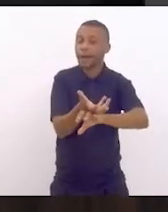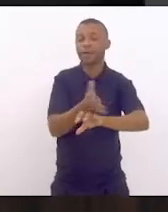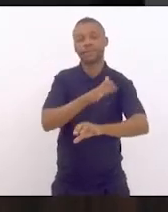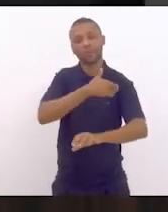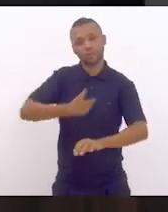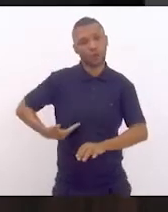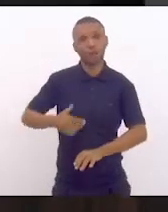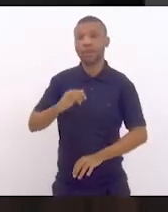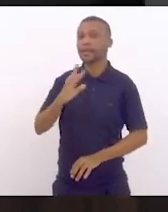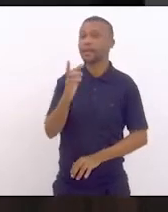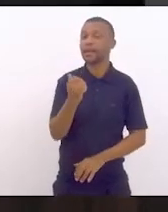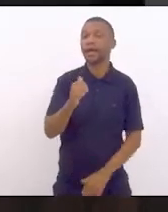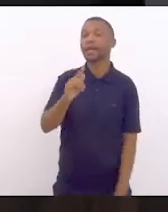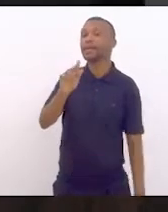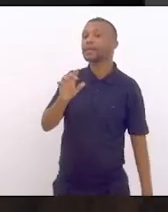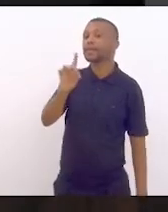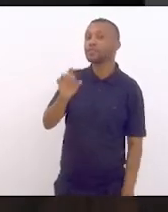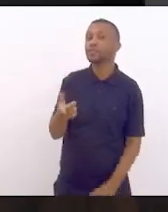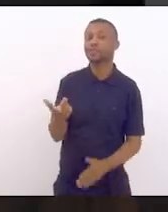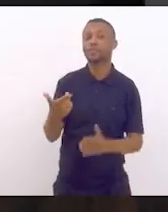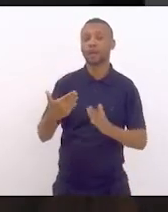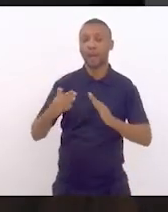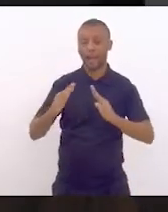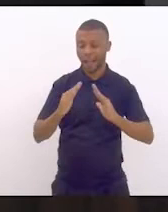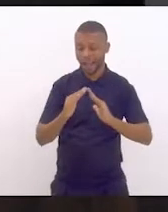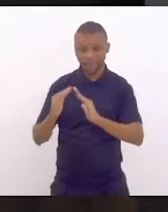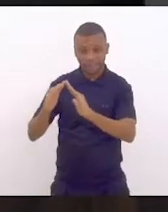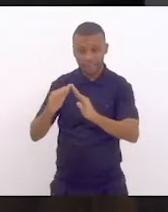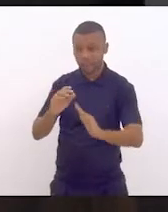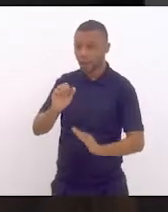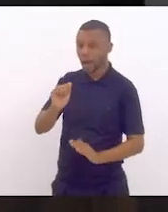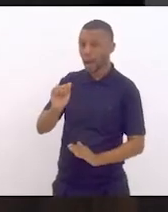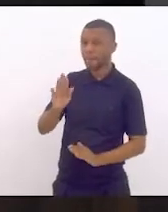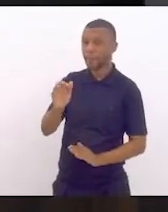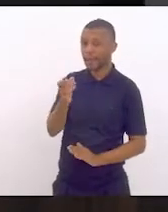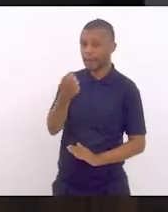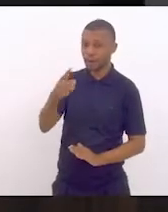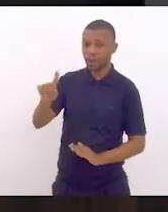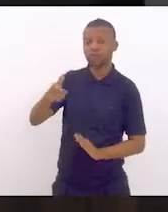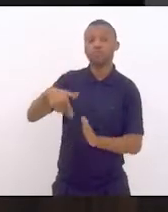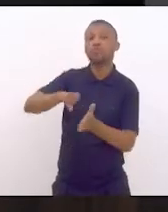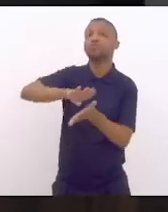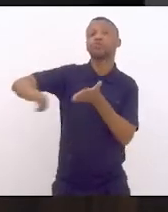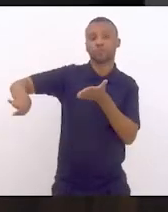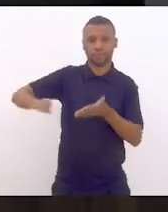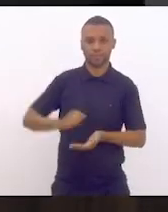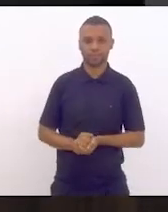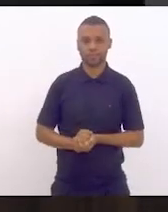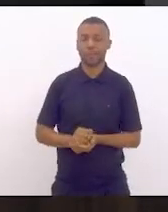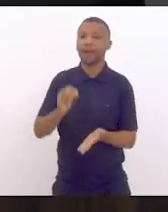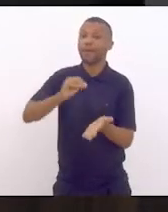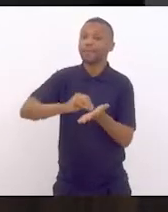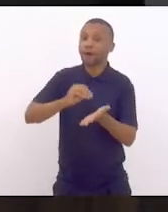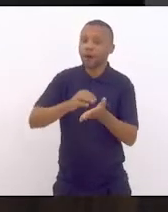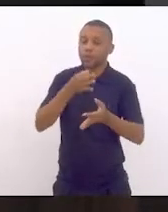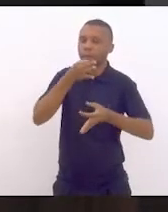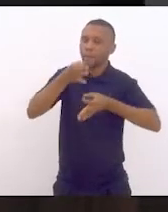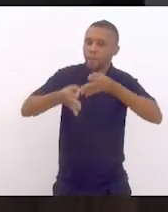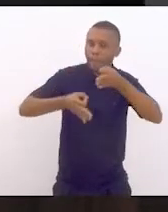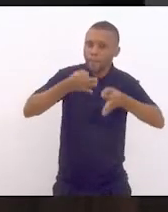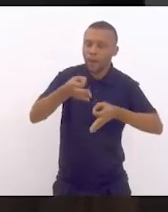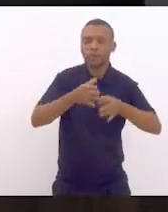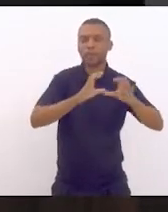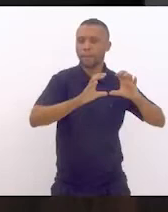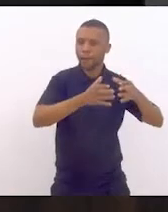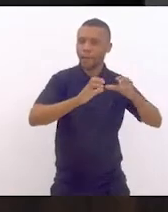Abraão, pendendo de pareceres das comissões de Constituição e Justiça, Defesa do Meio Ambiente, Assuntos Municipais e Desenvolvimento Regional. Para emitir